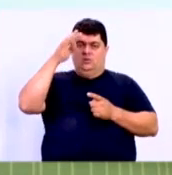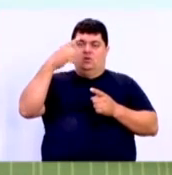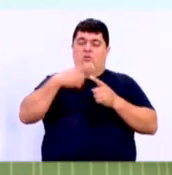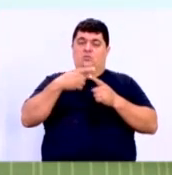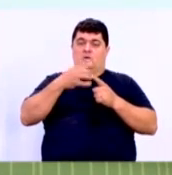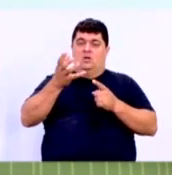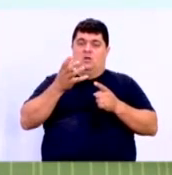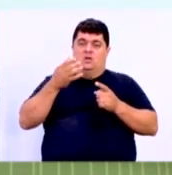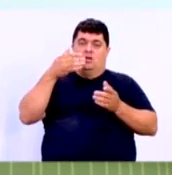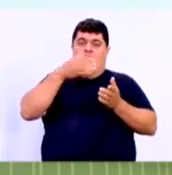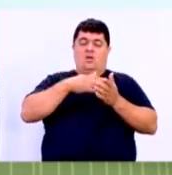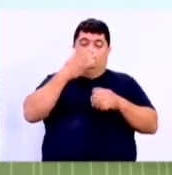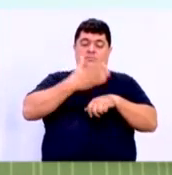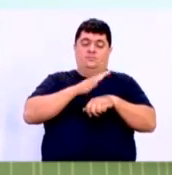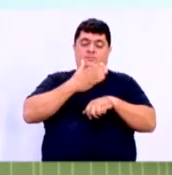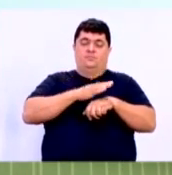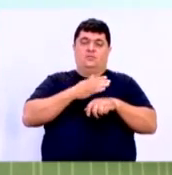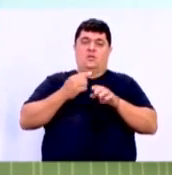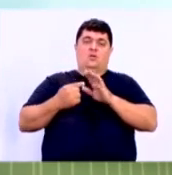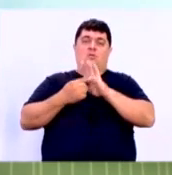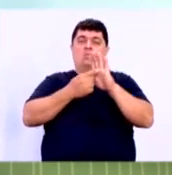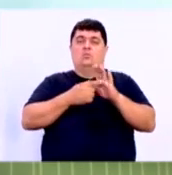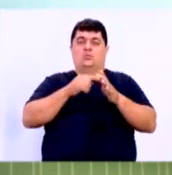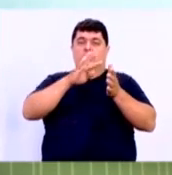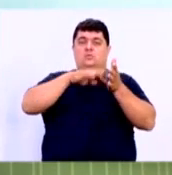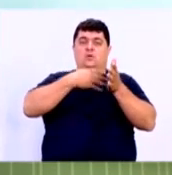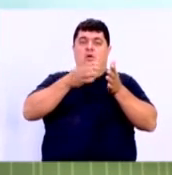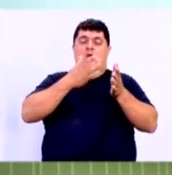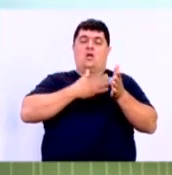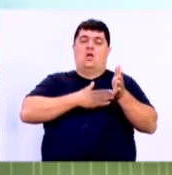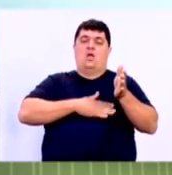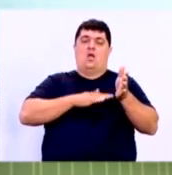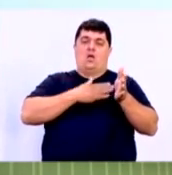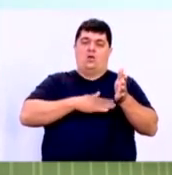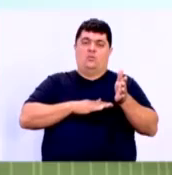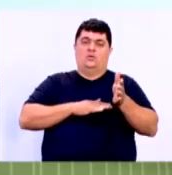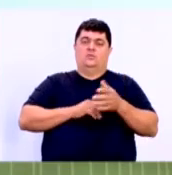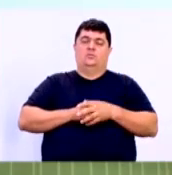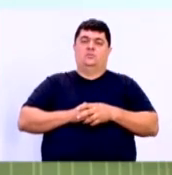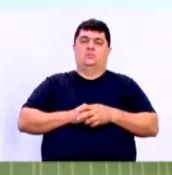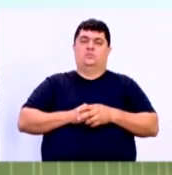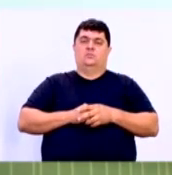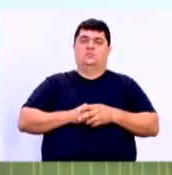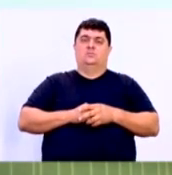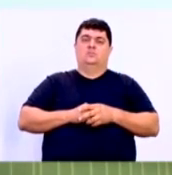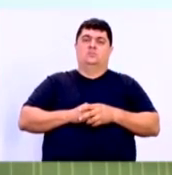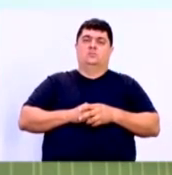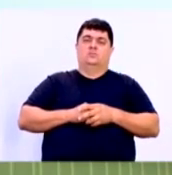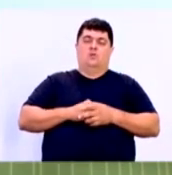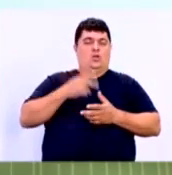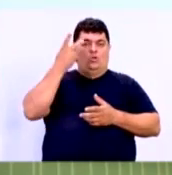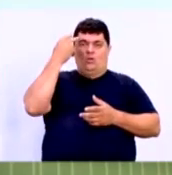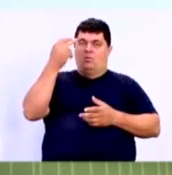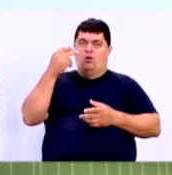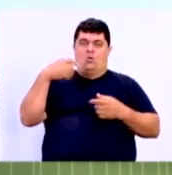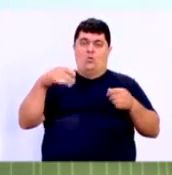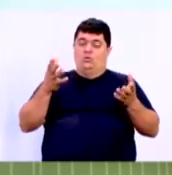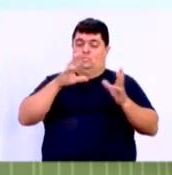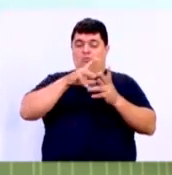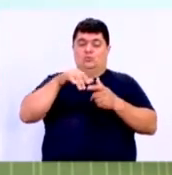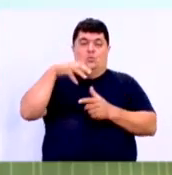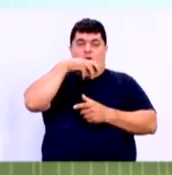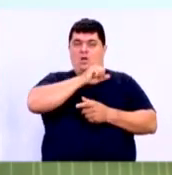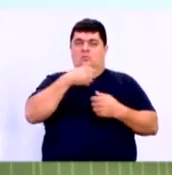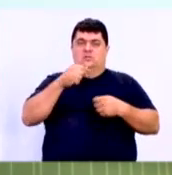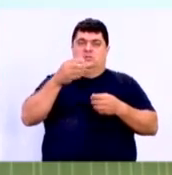quero chegar na parte prática e mostrar os cálculos com mais calma, tá? E é assim mesmo, gente. O mundo hoje é rápido. A gente